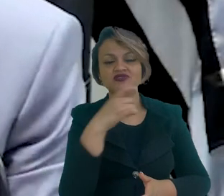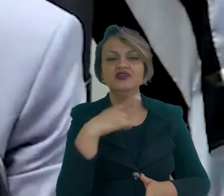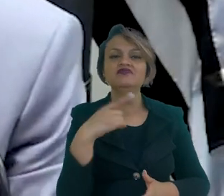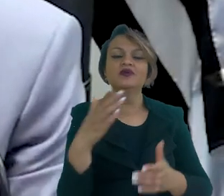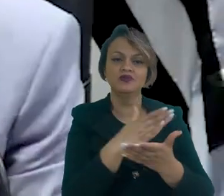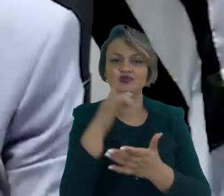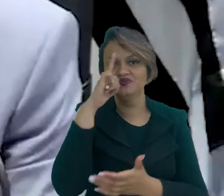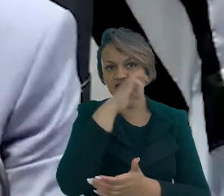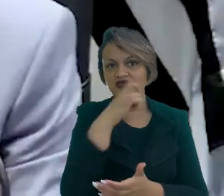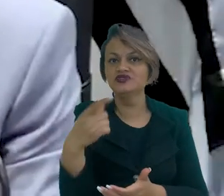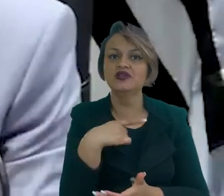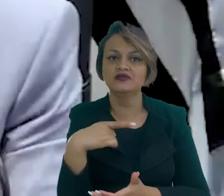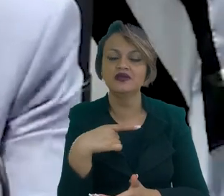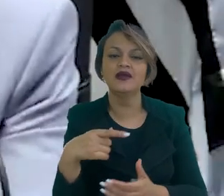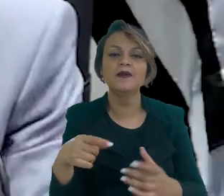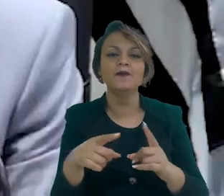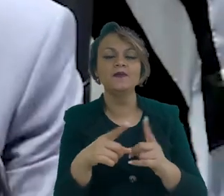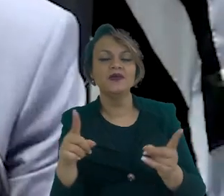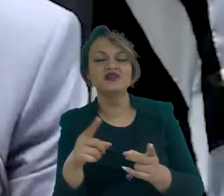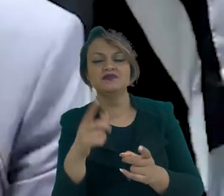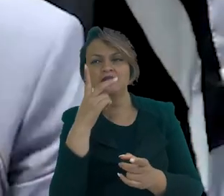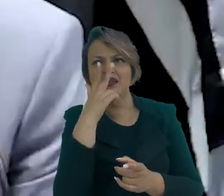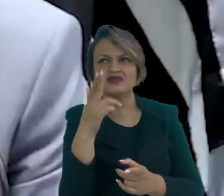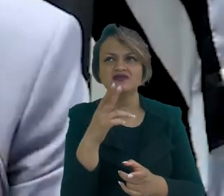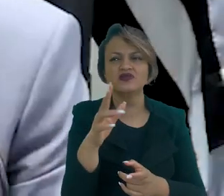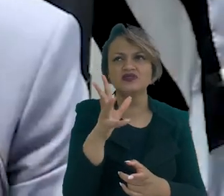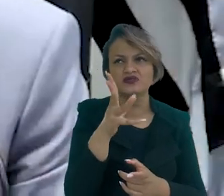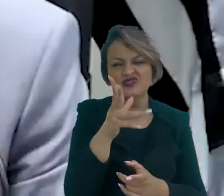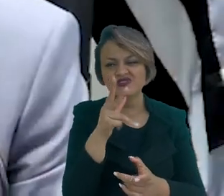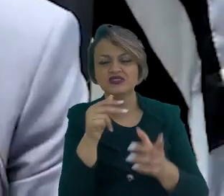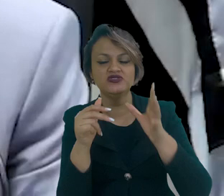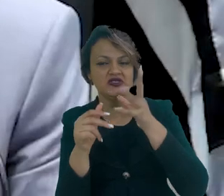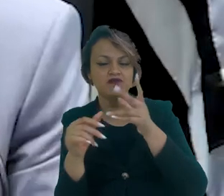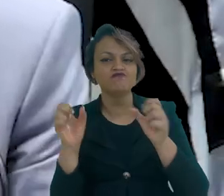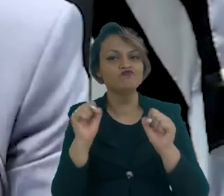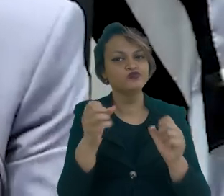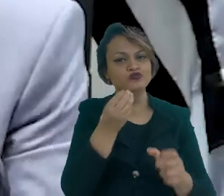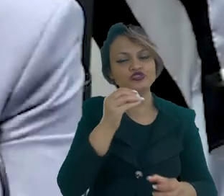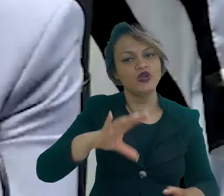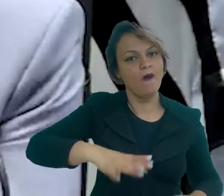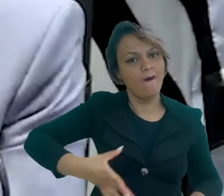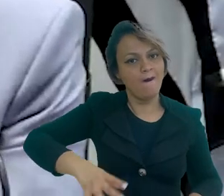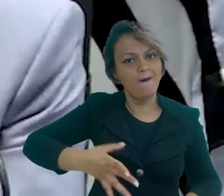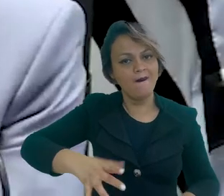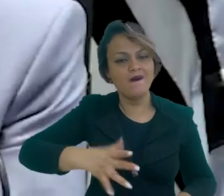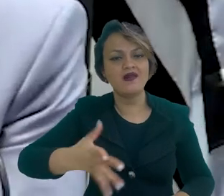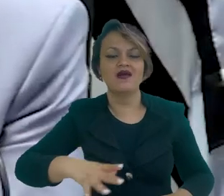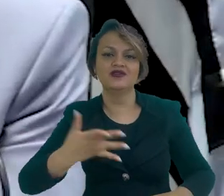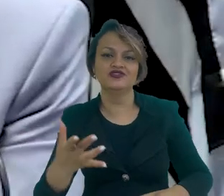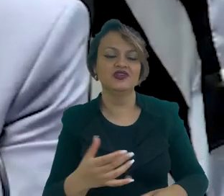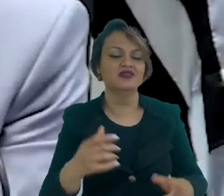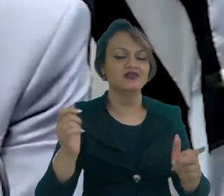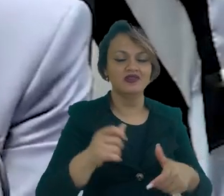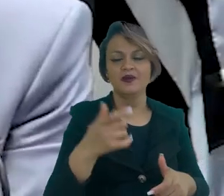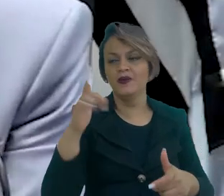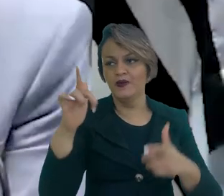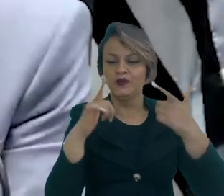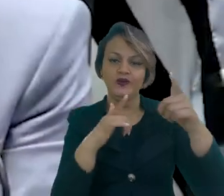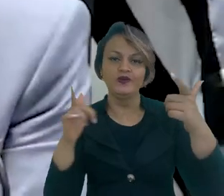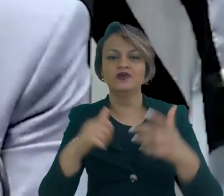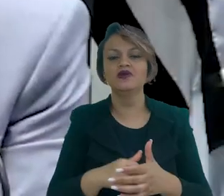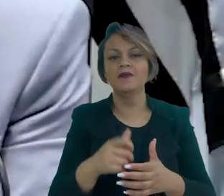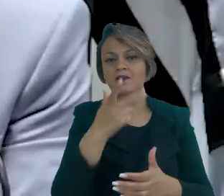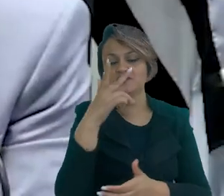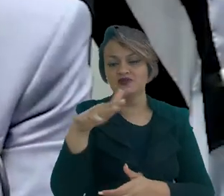digamos né mas assim a dificuldades aqui ainda mas assim eu acho que muitas vezes estamos devagar em alguns temas enquanto devia ser mais ousado